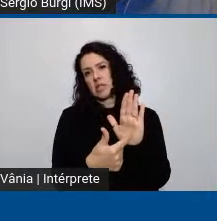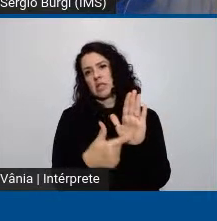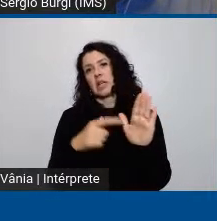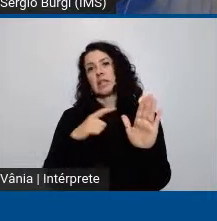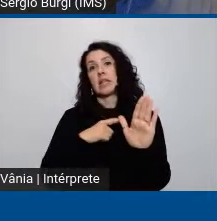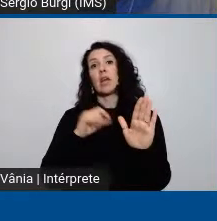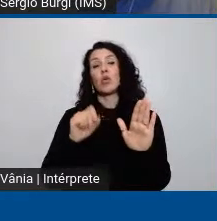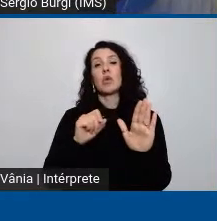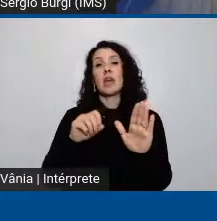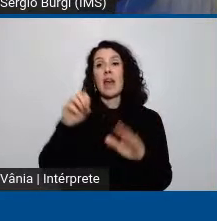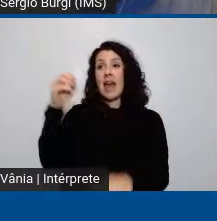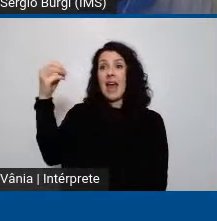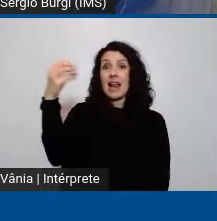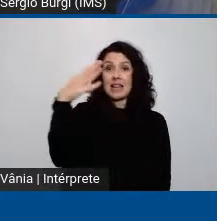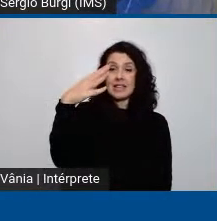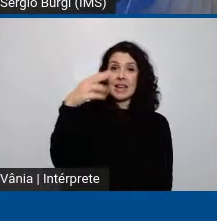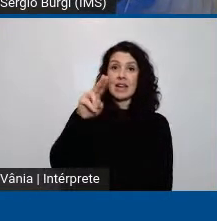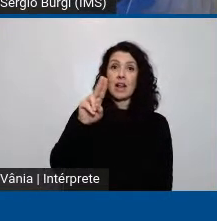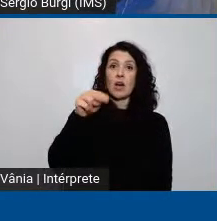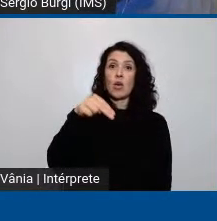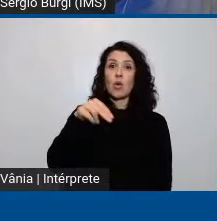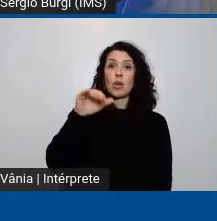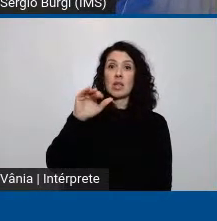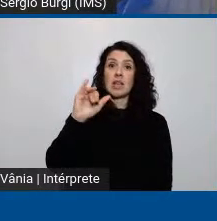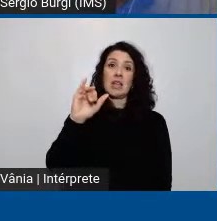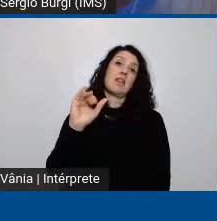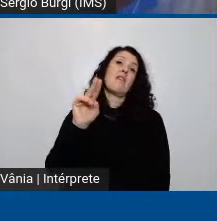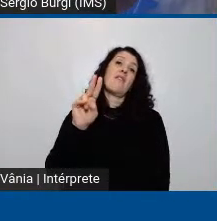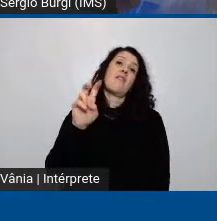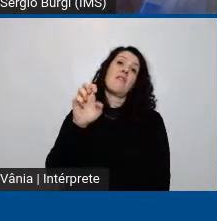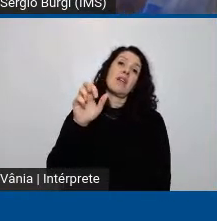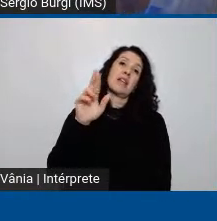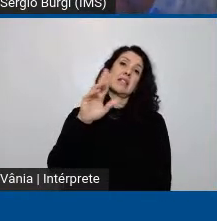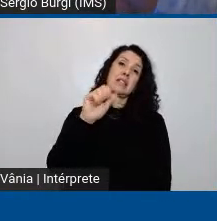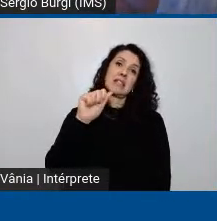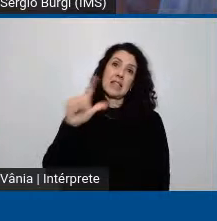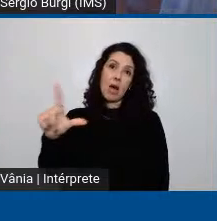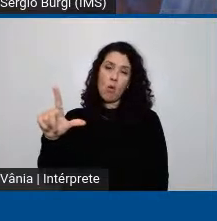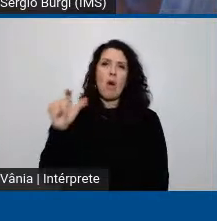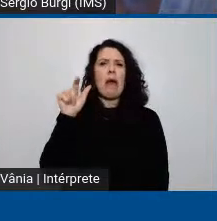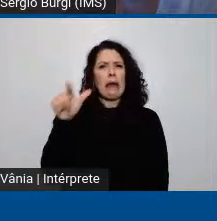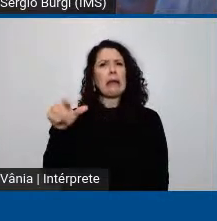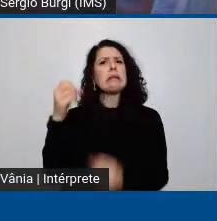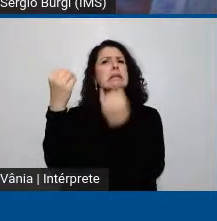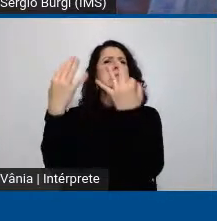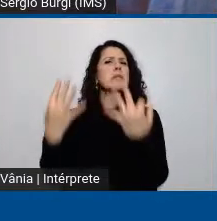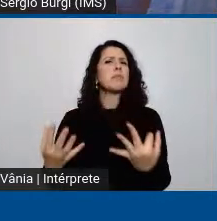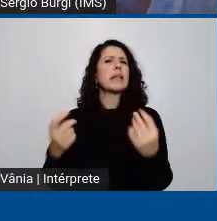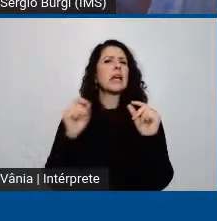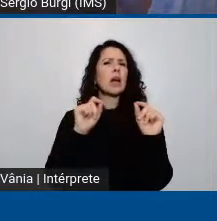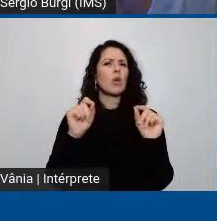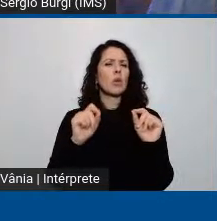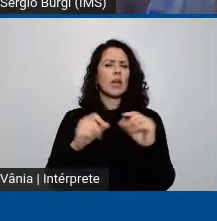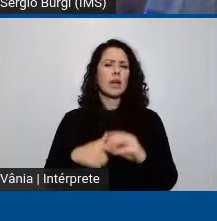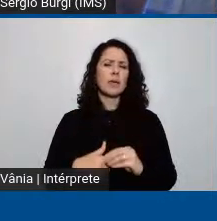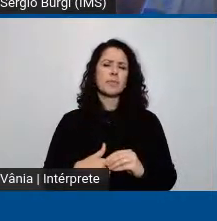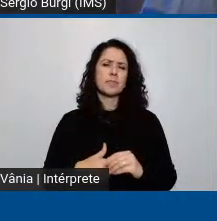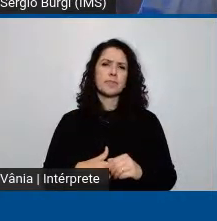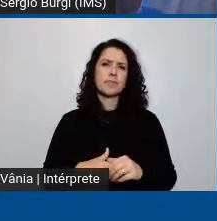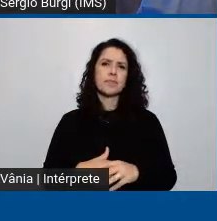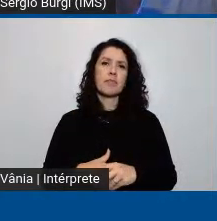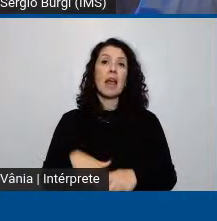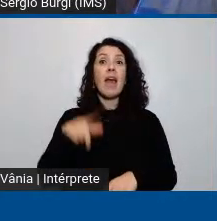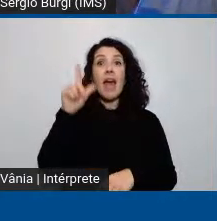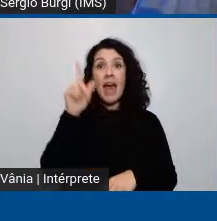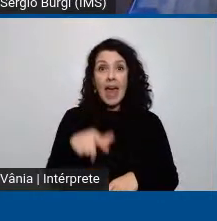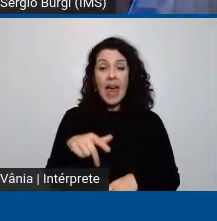universal, onde há uma anotação, desculpe, do próprio Ferrez, em que ele diz que basicamente é uma